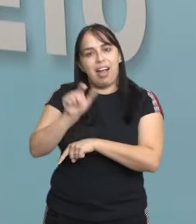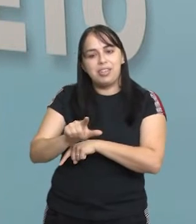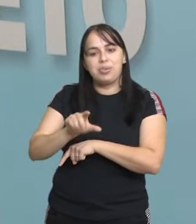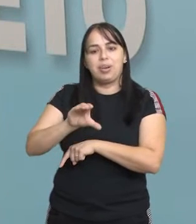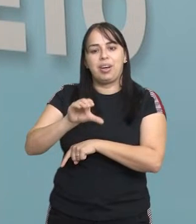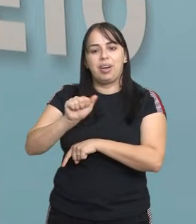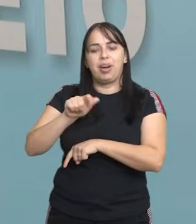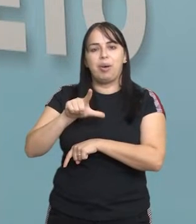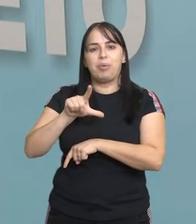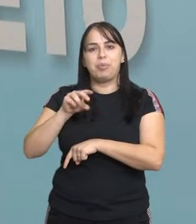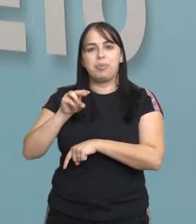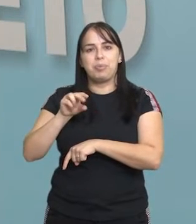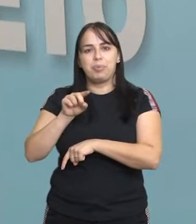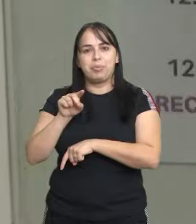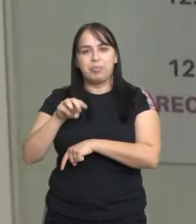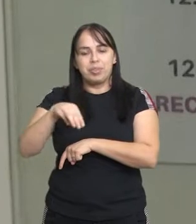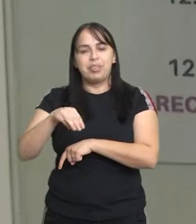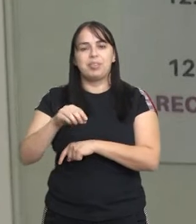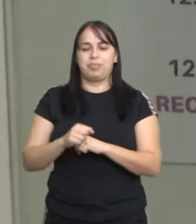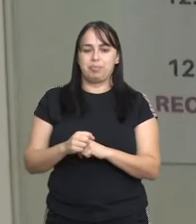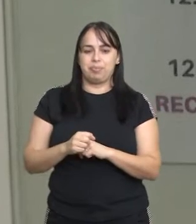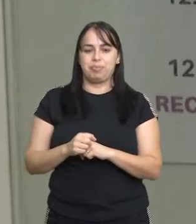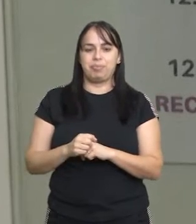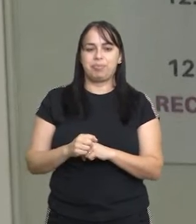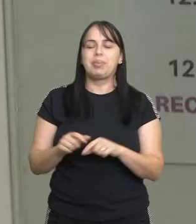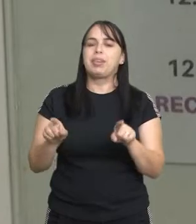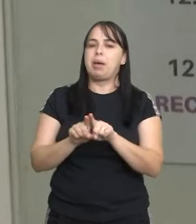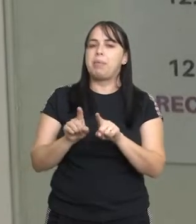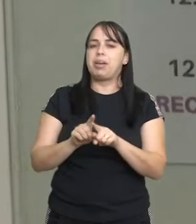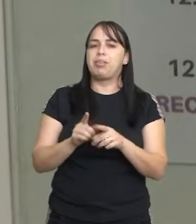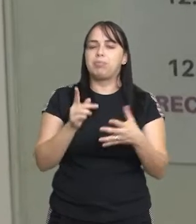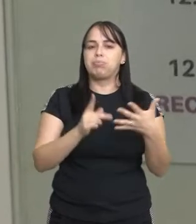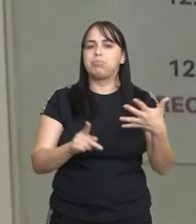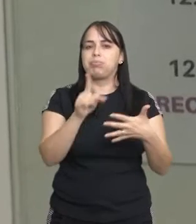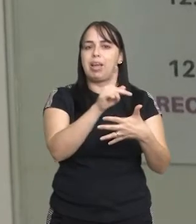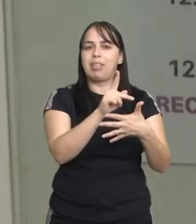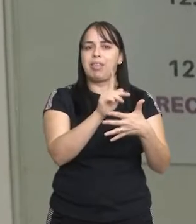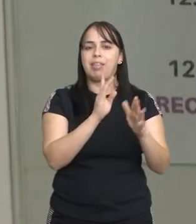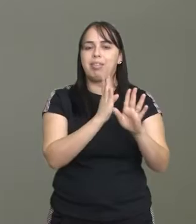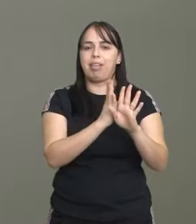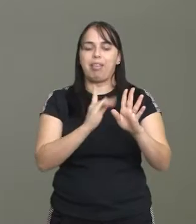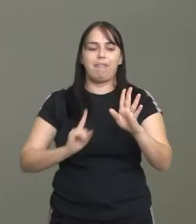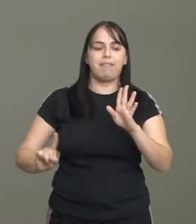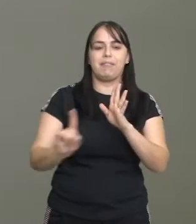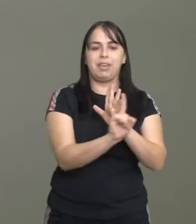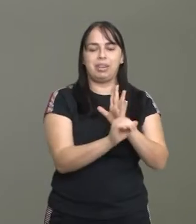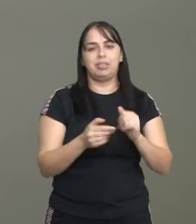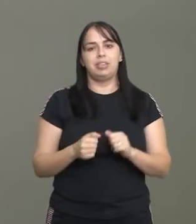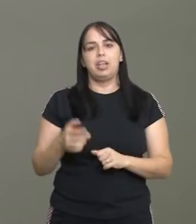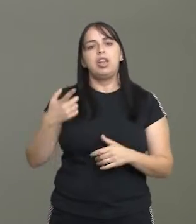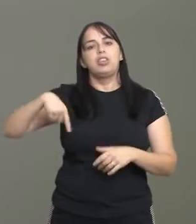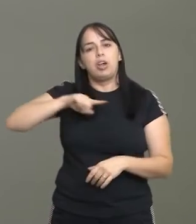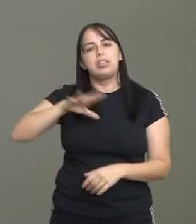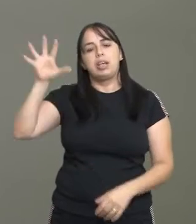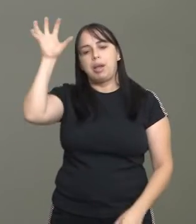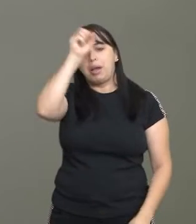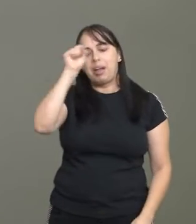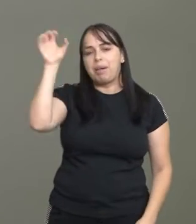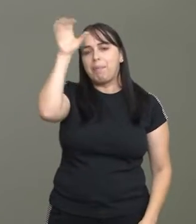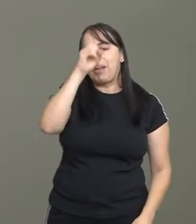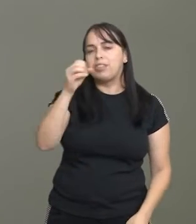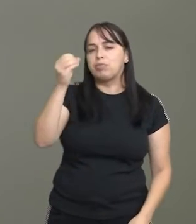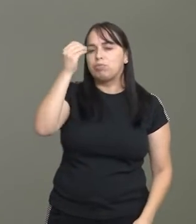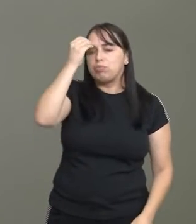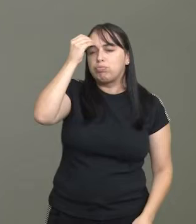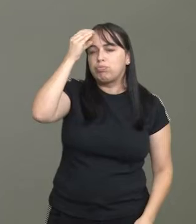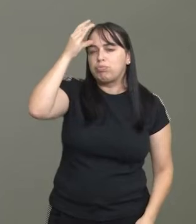calm zones em centros comerciais e o atendimento prioritário nos serviços públicos. Quanto mais a gente aprende, quanto mais a